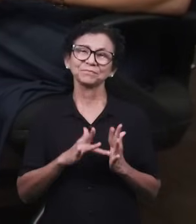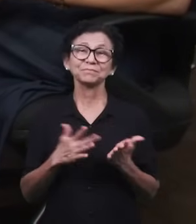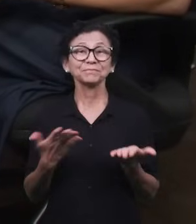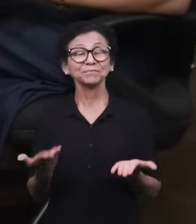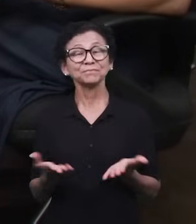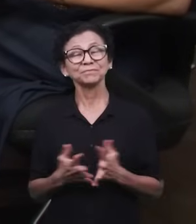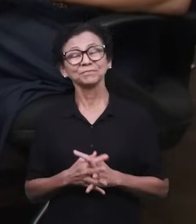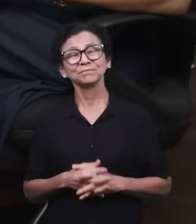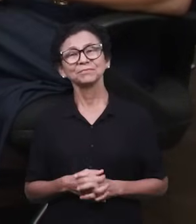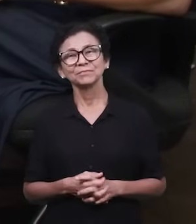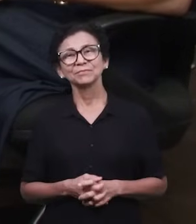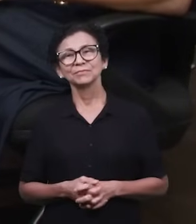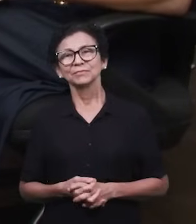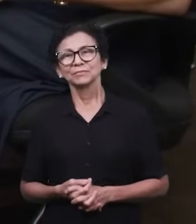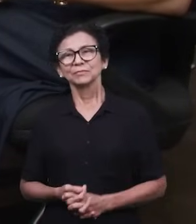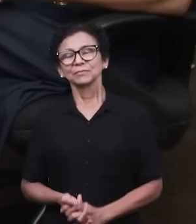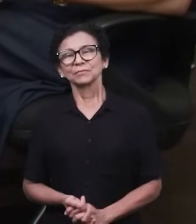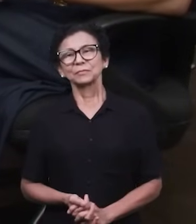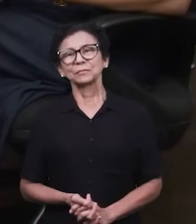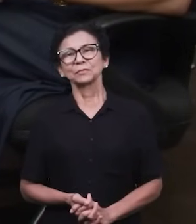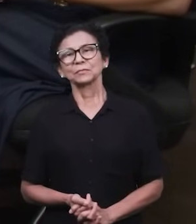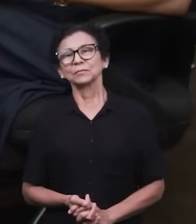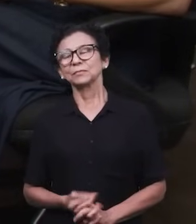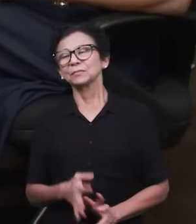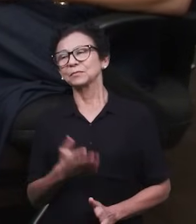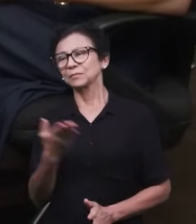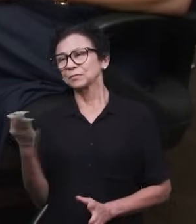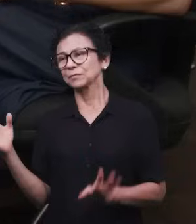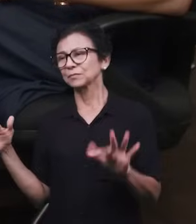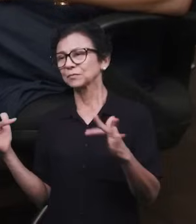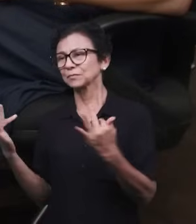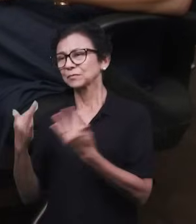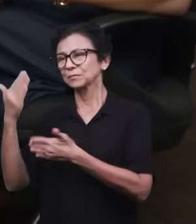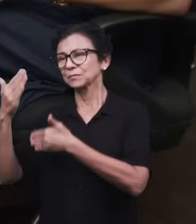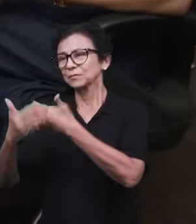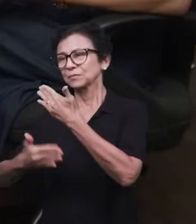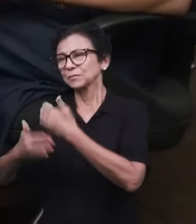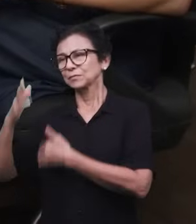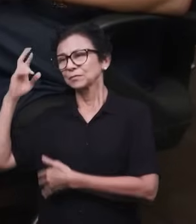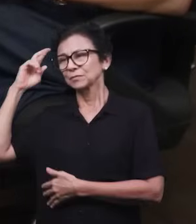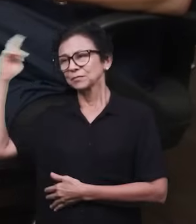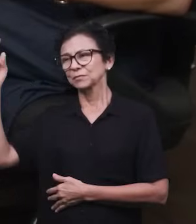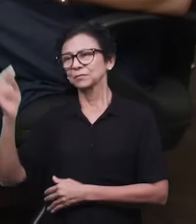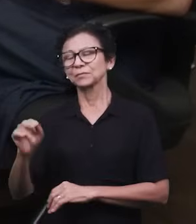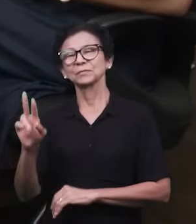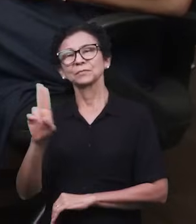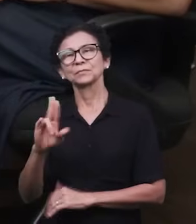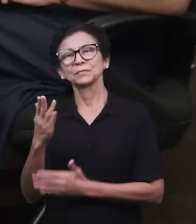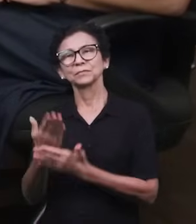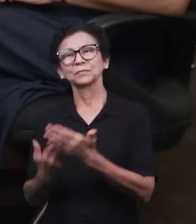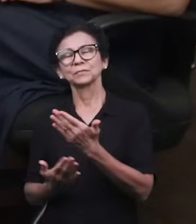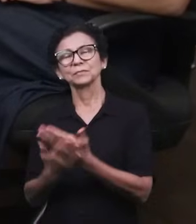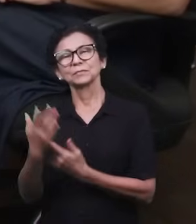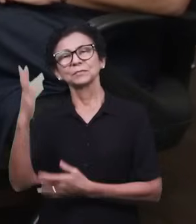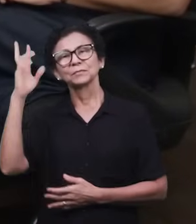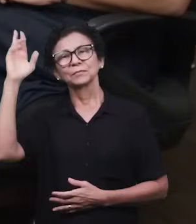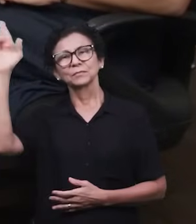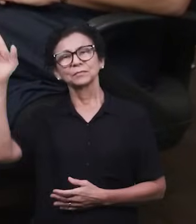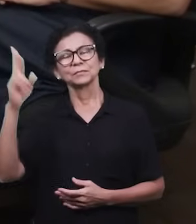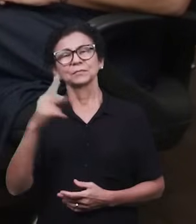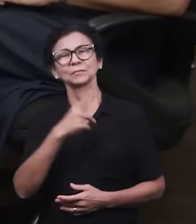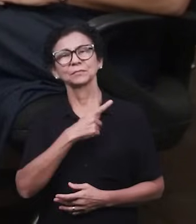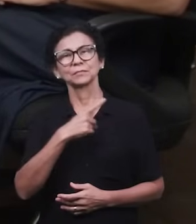né? E também ver uma família, né? Na presença do Senhor e também sendo usados na mão